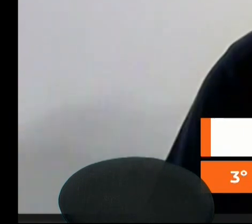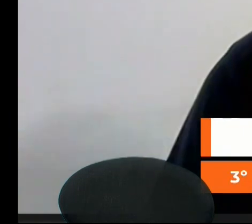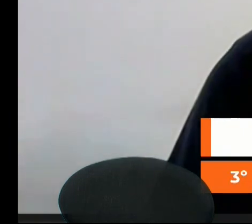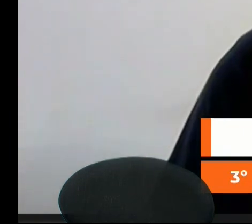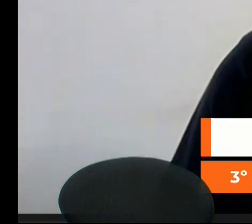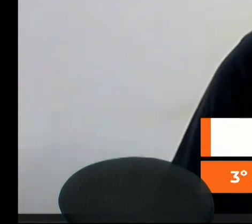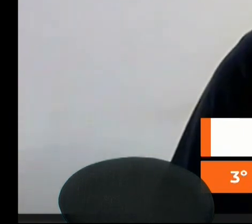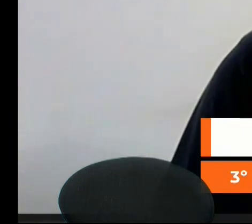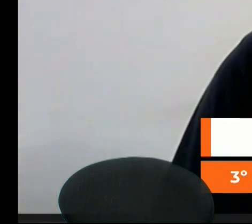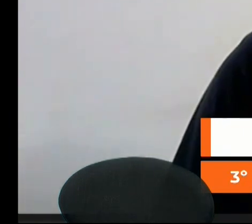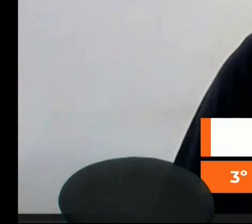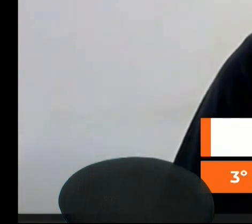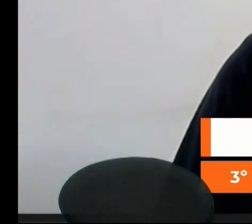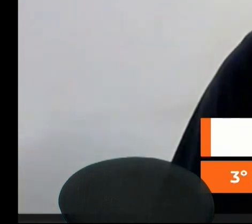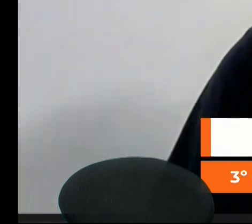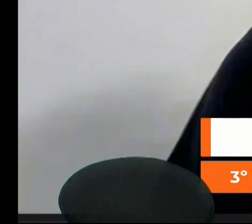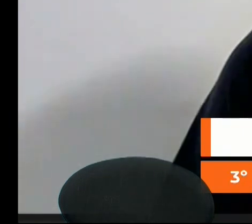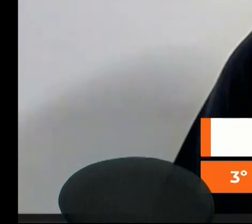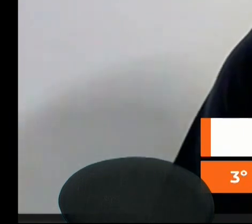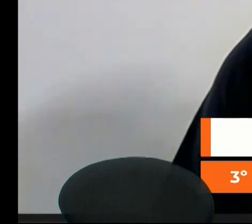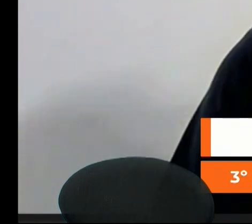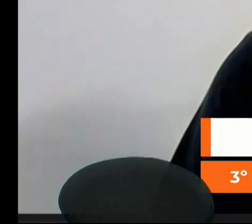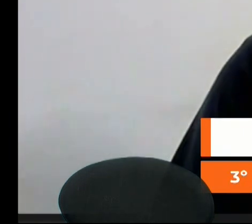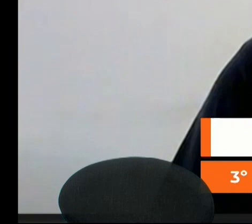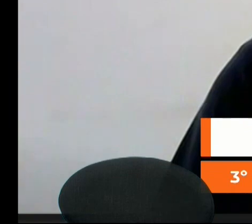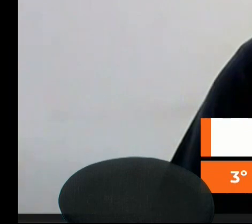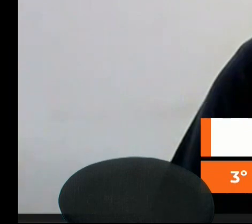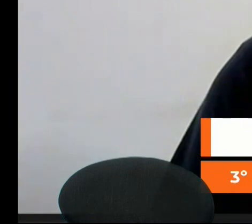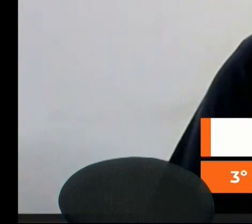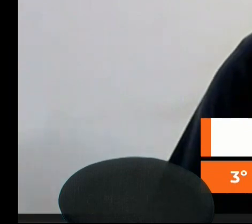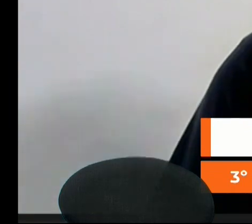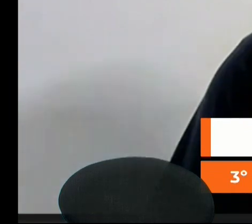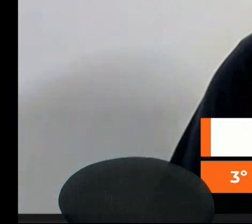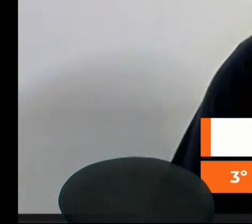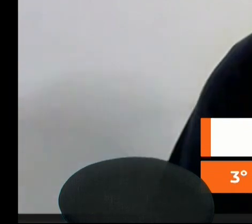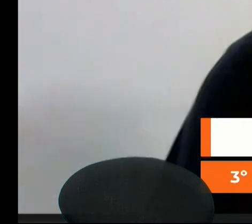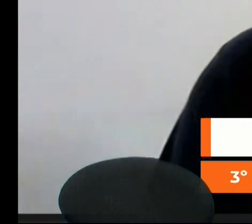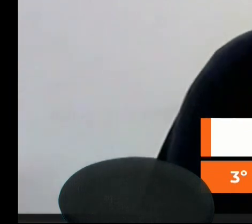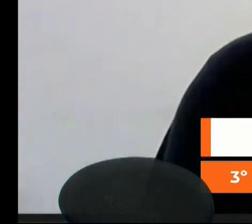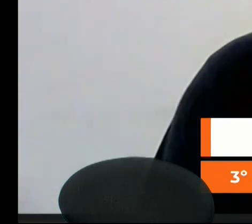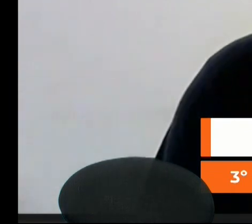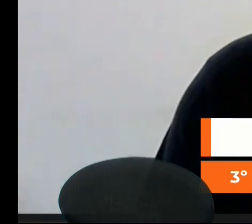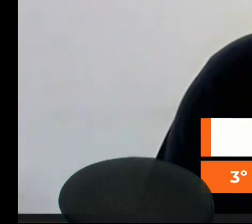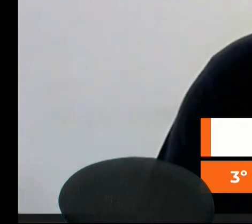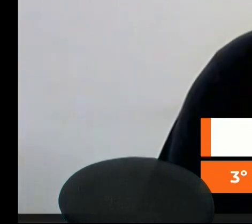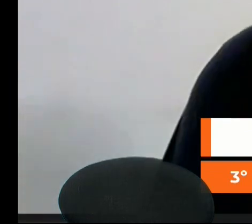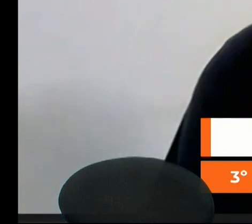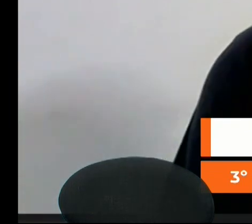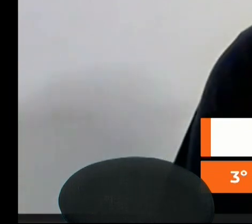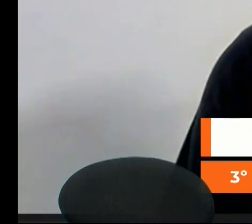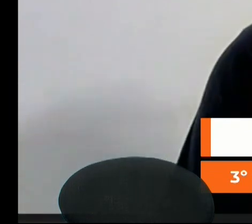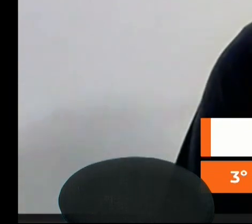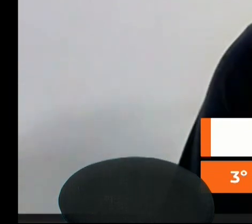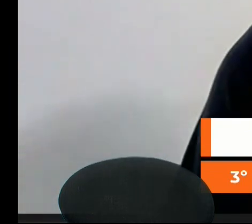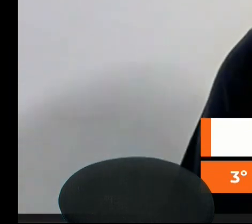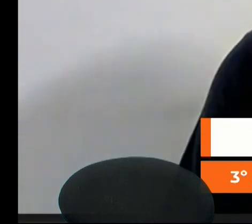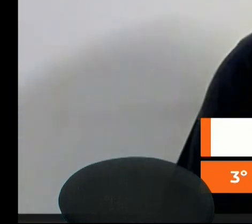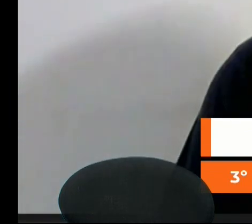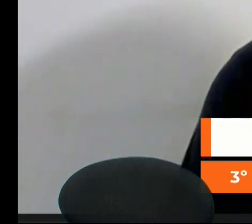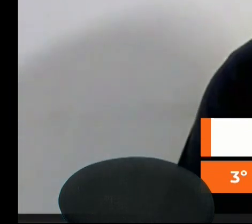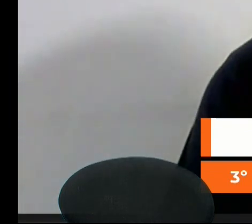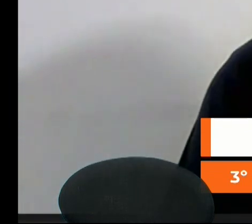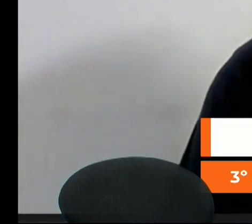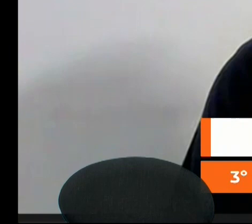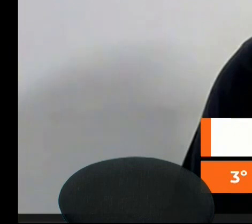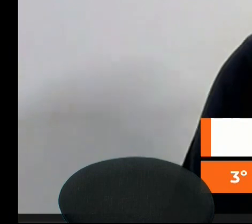questão emocional desse adolescente, de ser visto. Porque eu vou repetir uma coisa que eu já falei. Você falar que seu filho